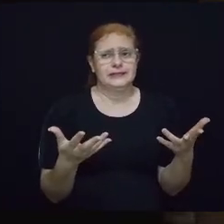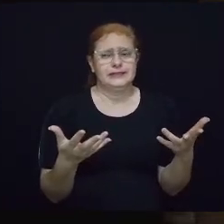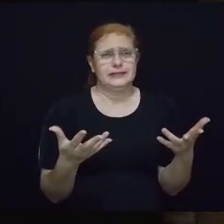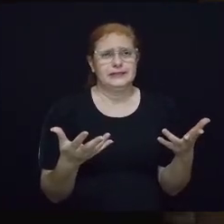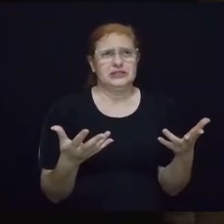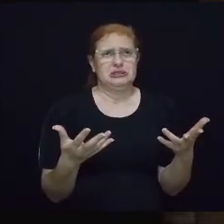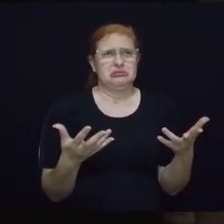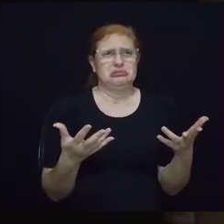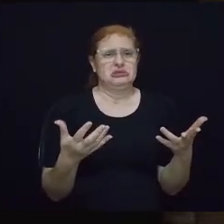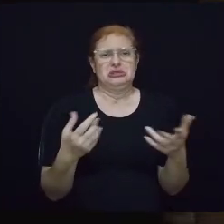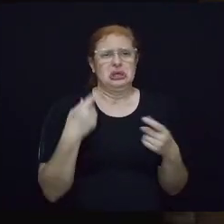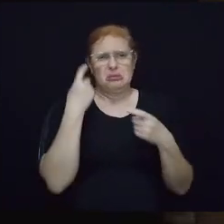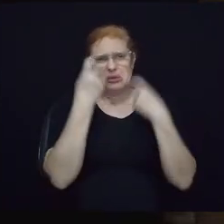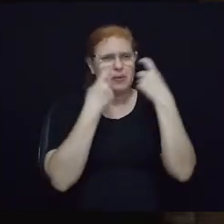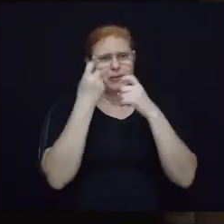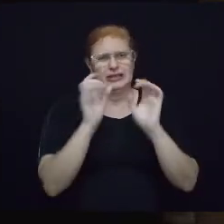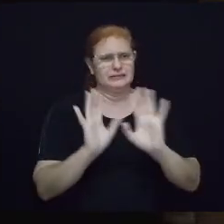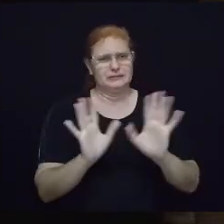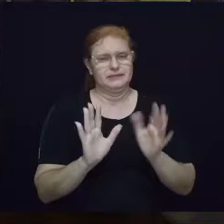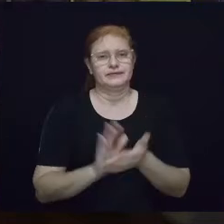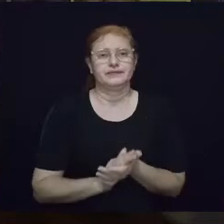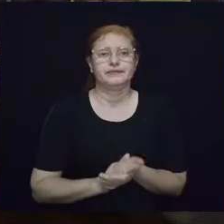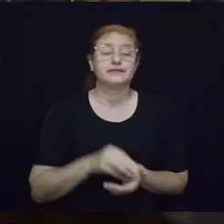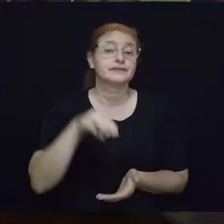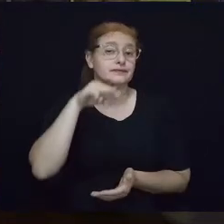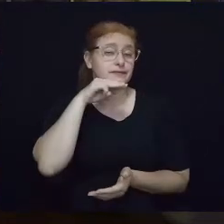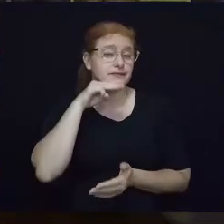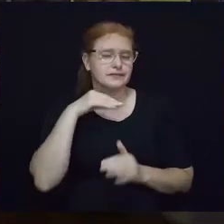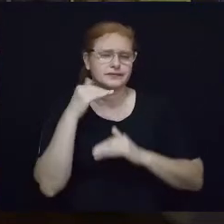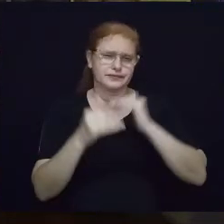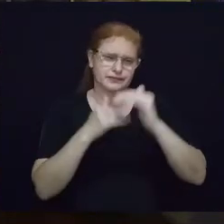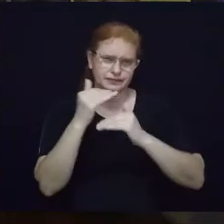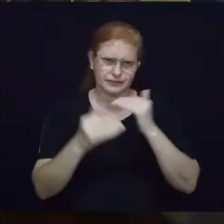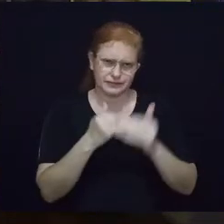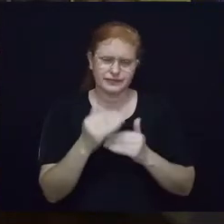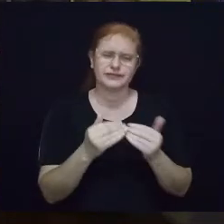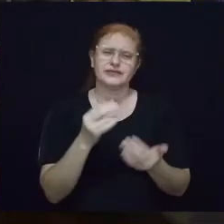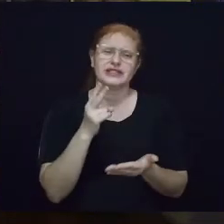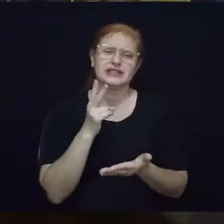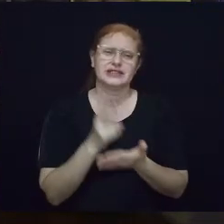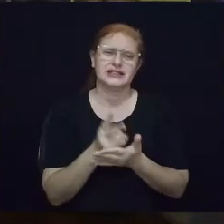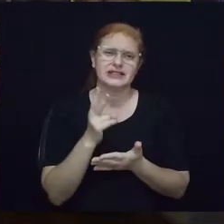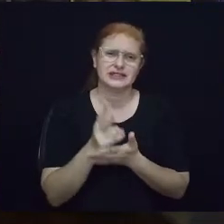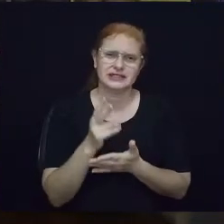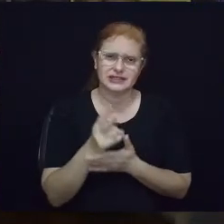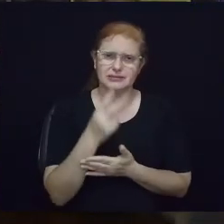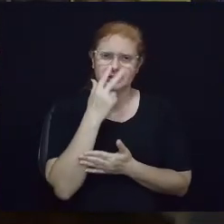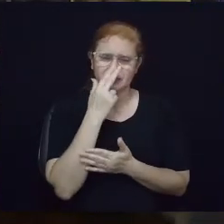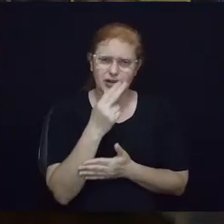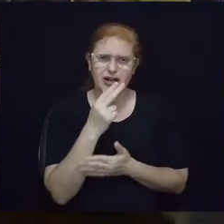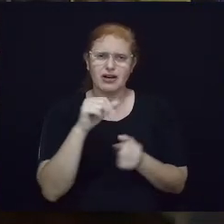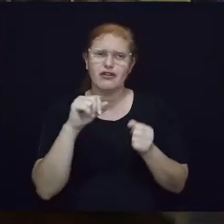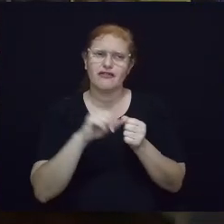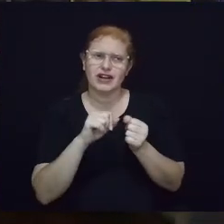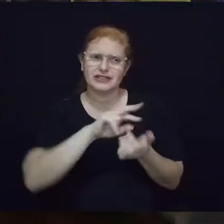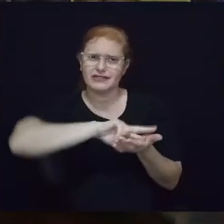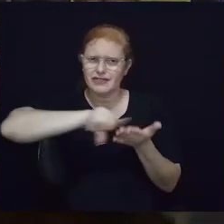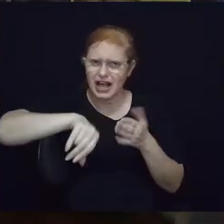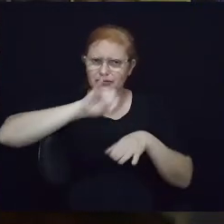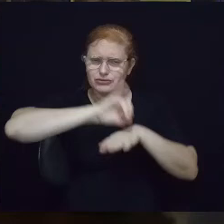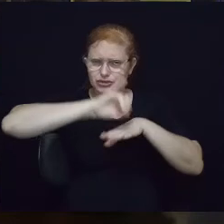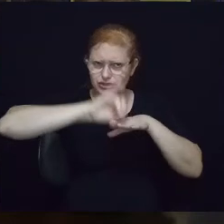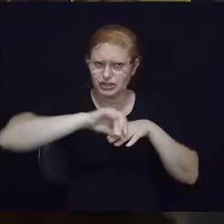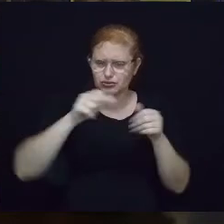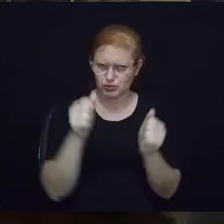meus pensamentos, assim. E, Mauro, o processo é simultâneo? Tu vais trabalhando várias peças ao mesmo tempo?